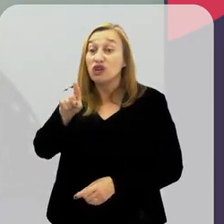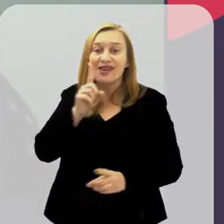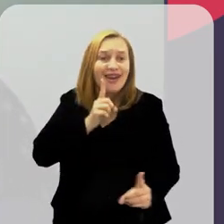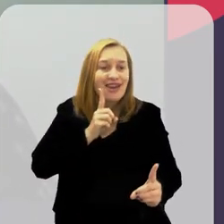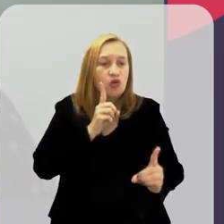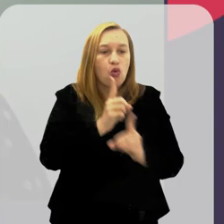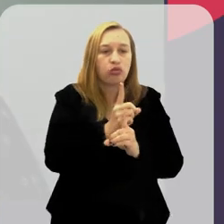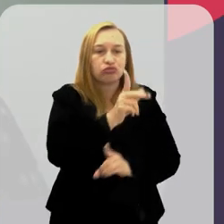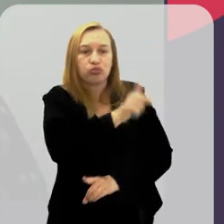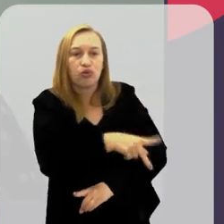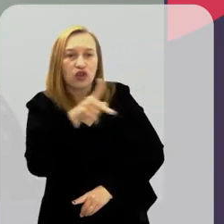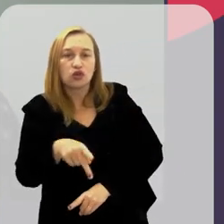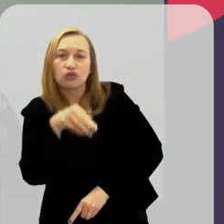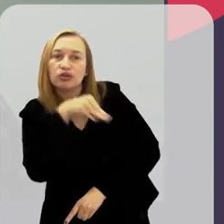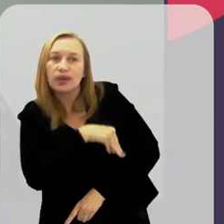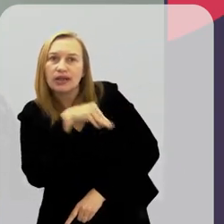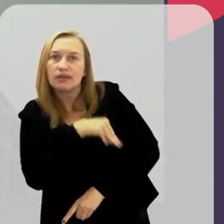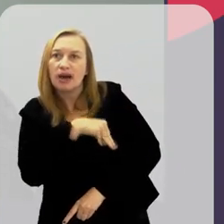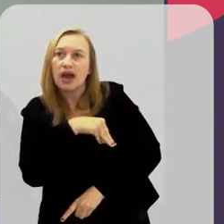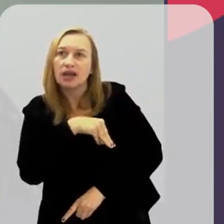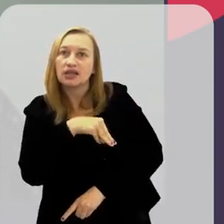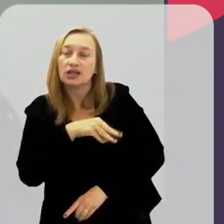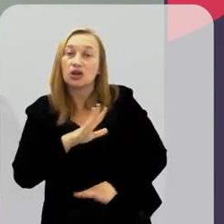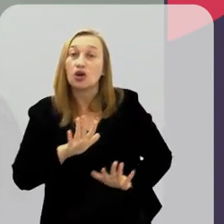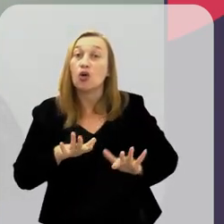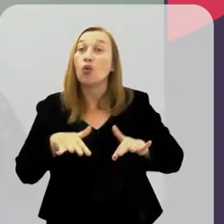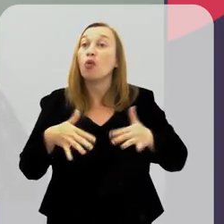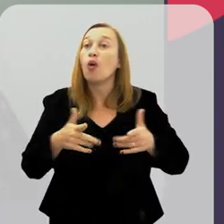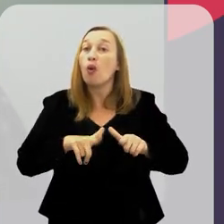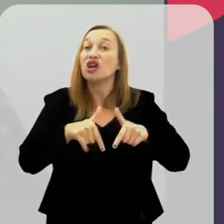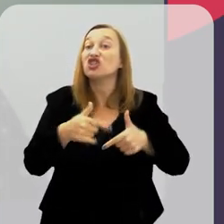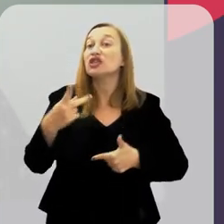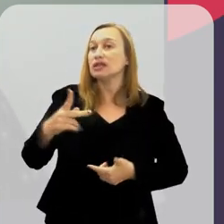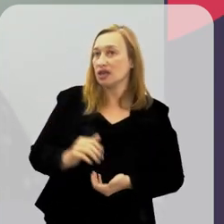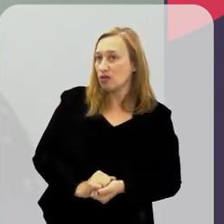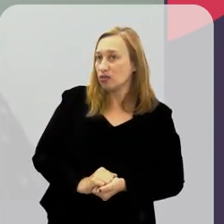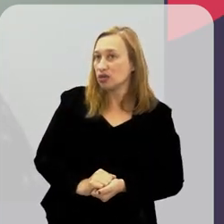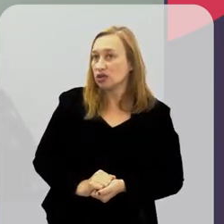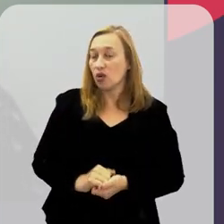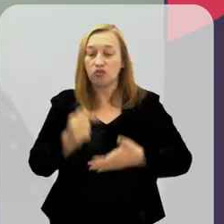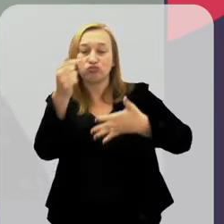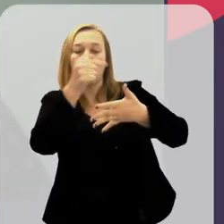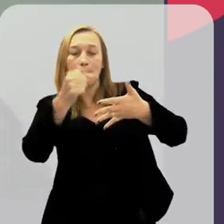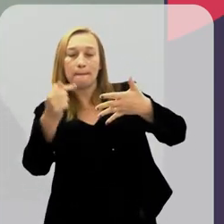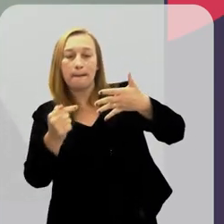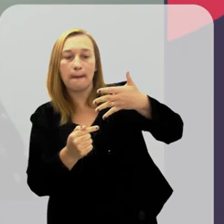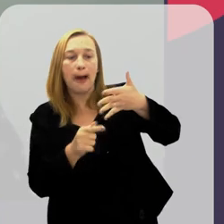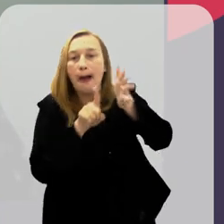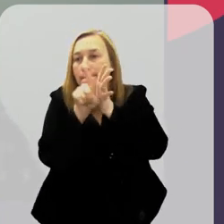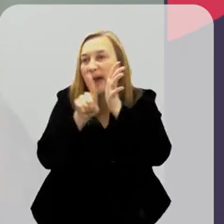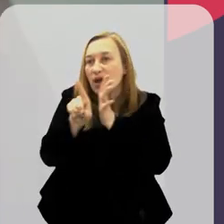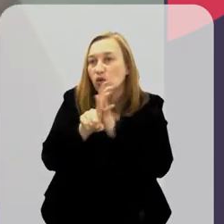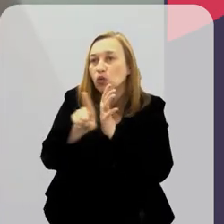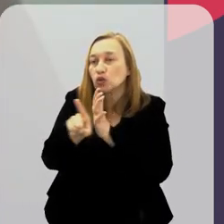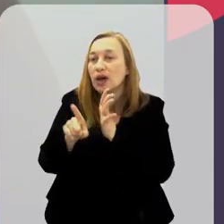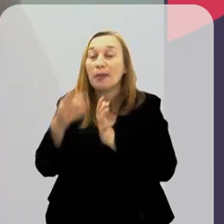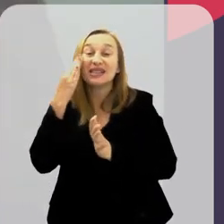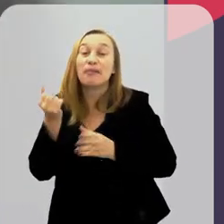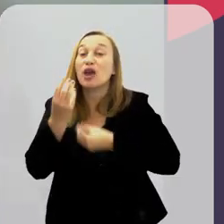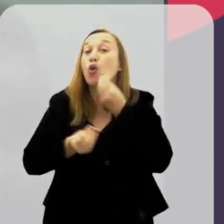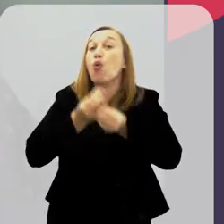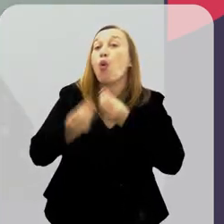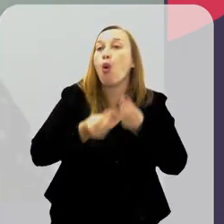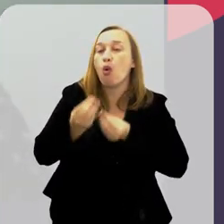encontra o professor de matemática, qual é a sua reação? São 25 itens que medem como que o